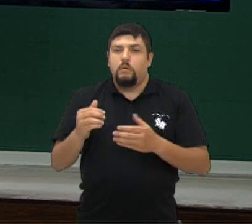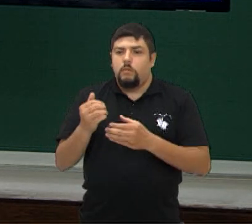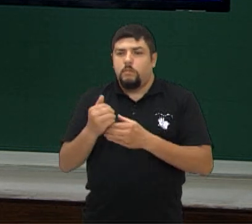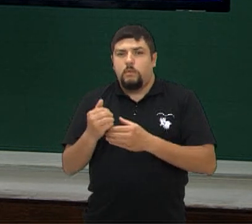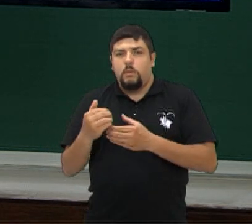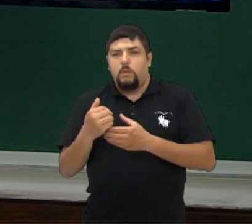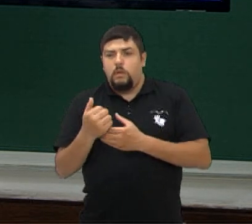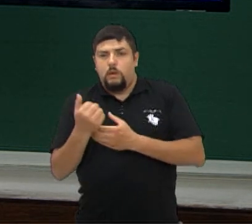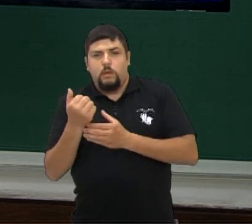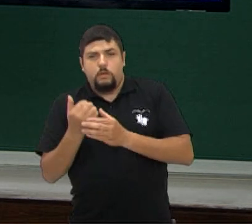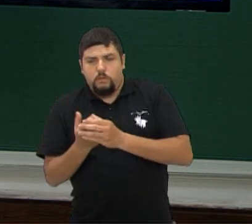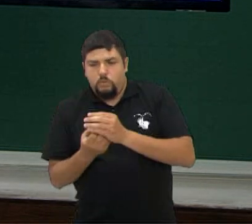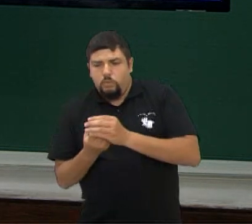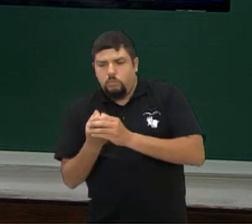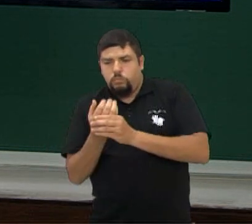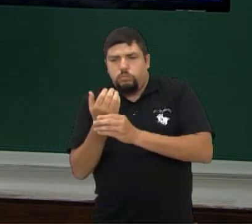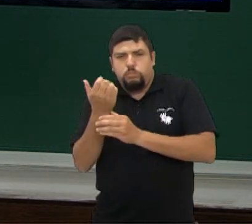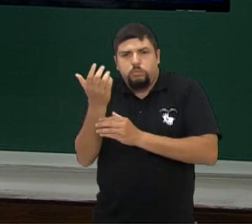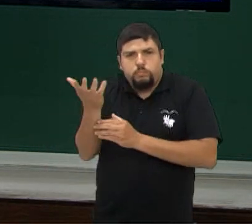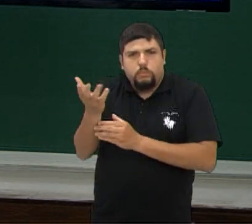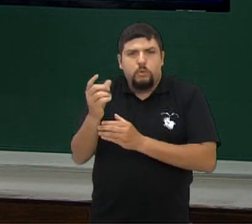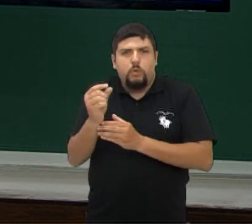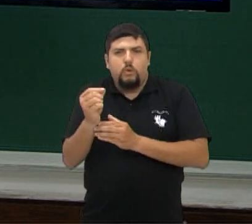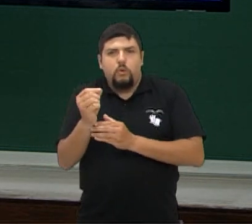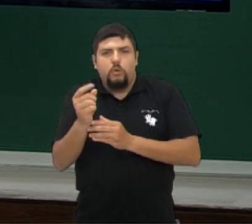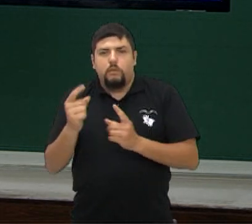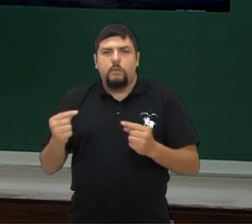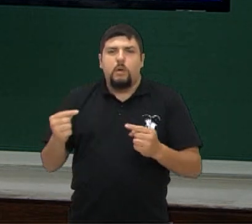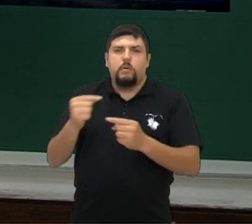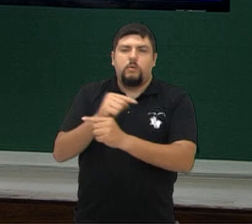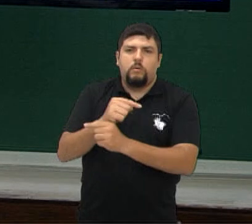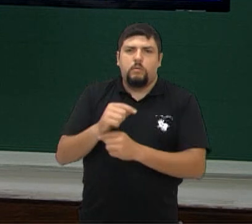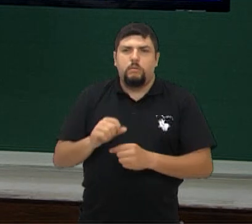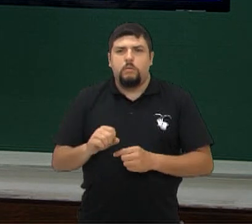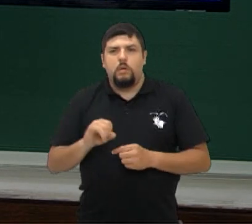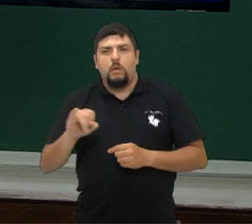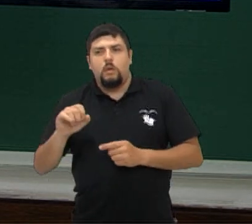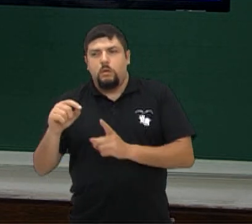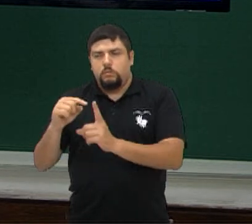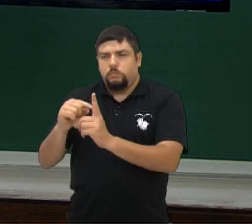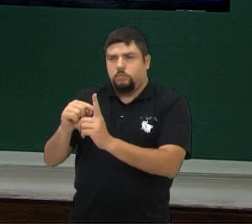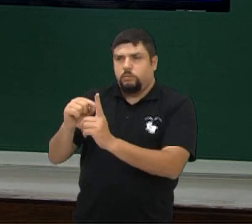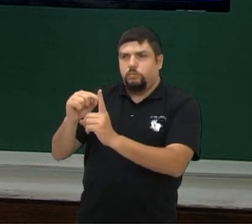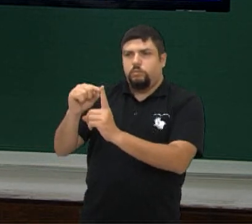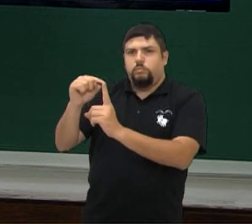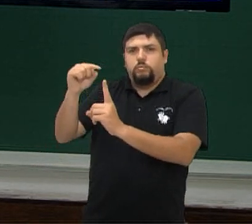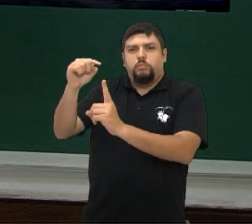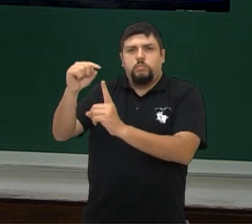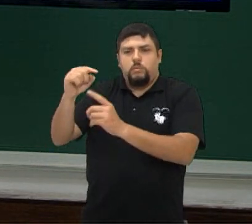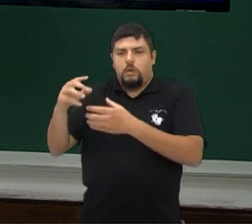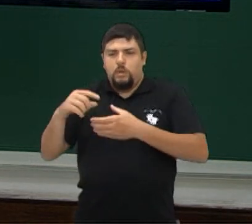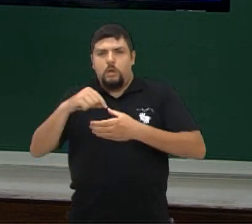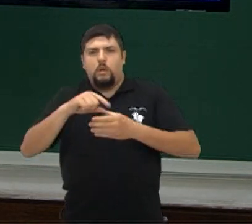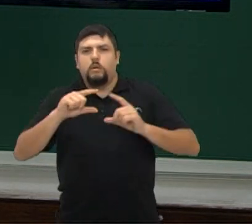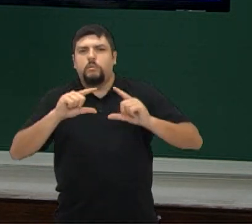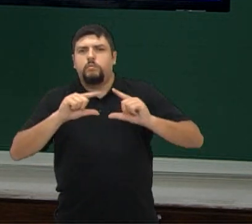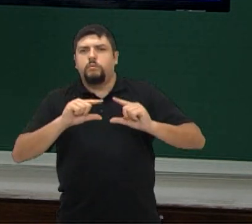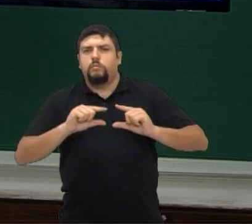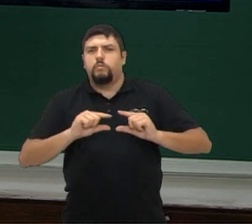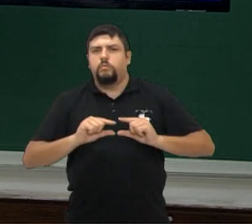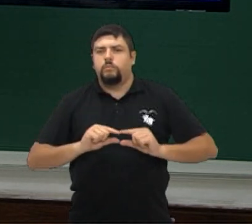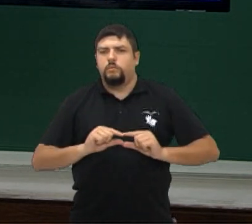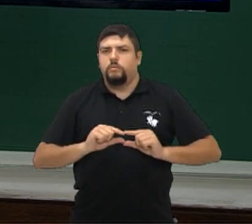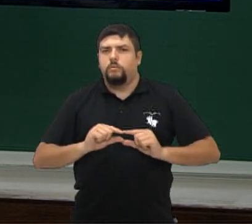é inversamente proporcional à temperatura, ou seja, a temperatura aumenta e o Kc diminui, ou diminui a